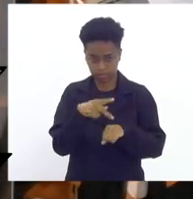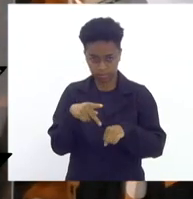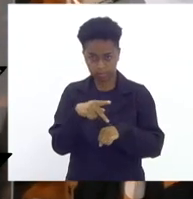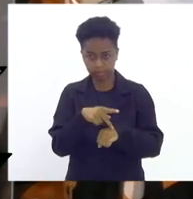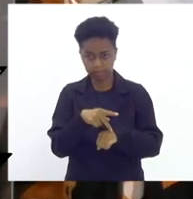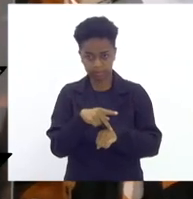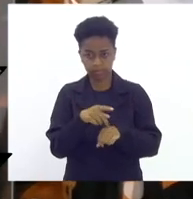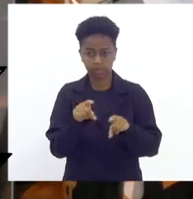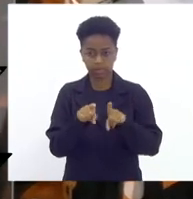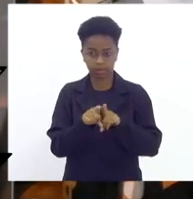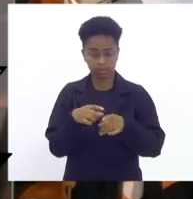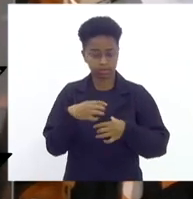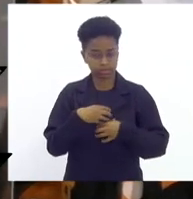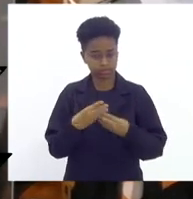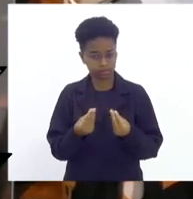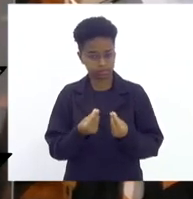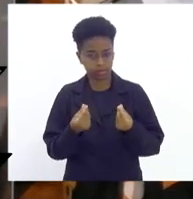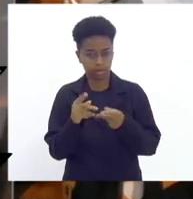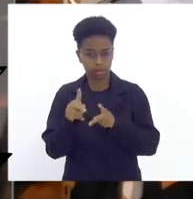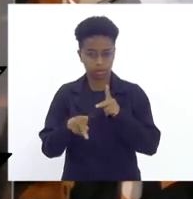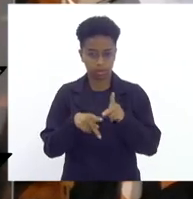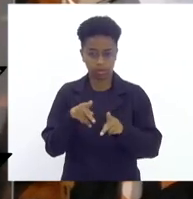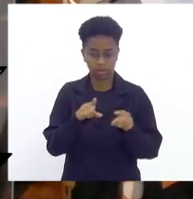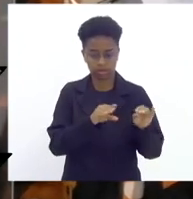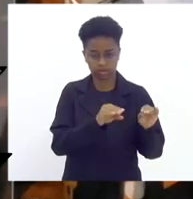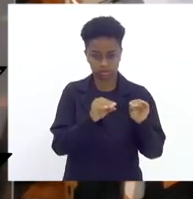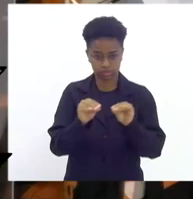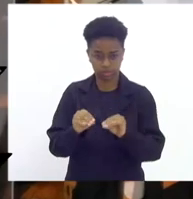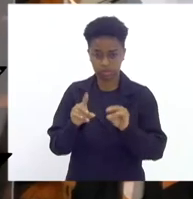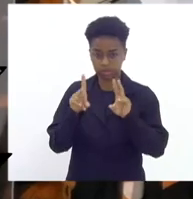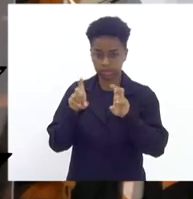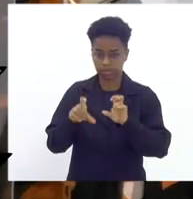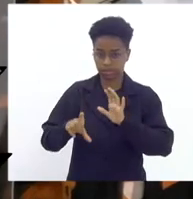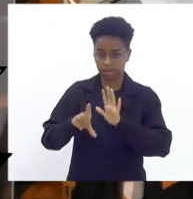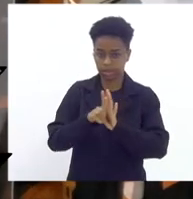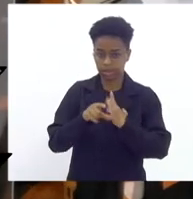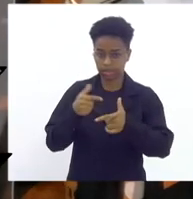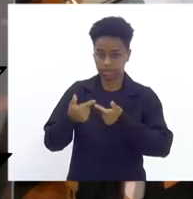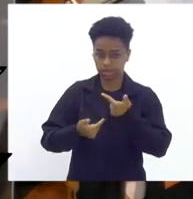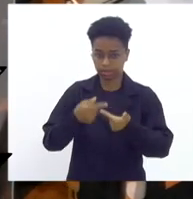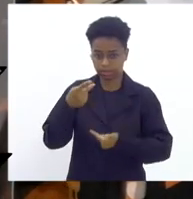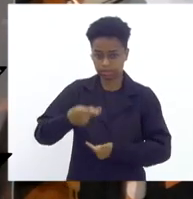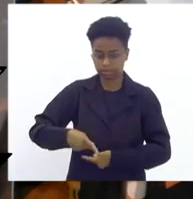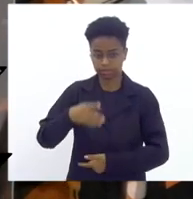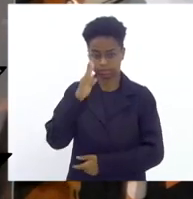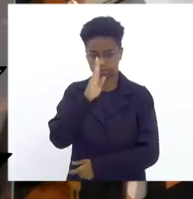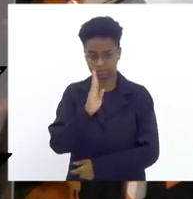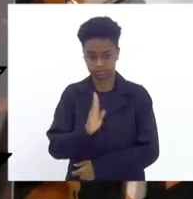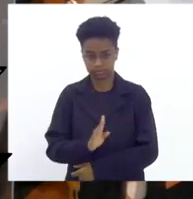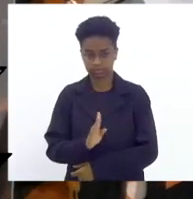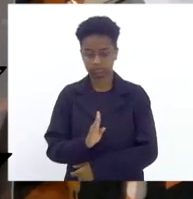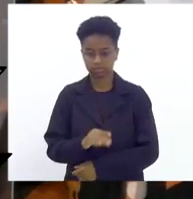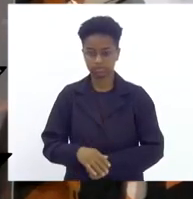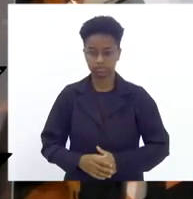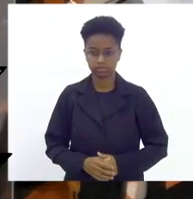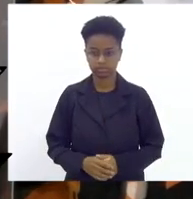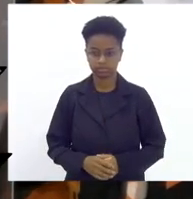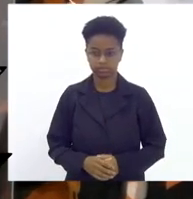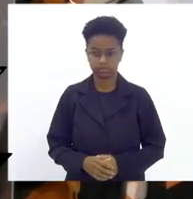da população Imigrante sobre as Leis Trabalhista do Brasil maior